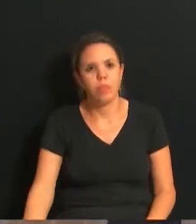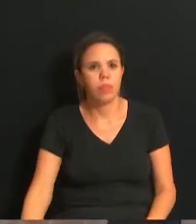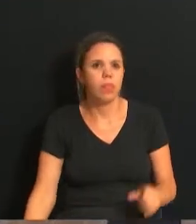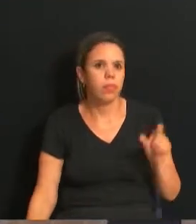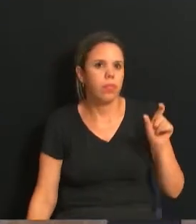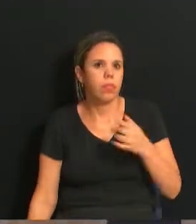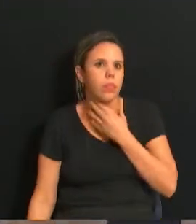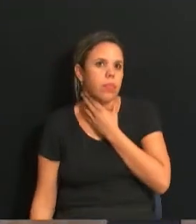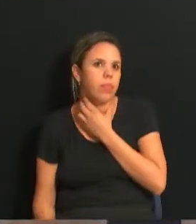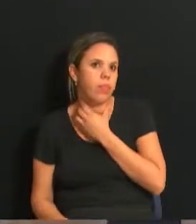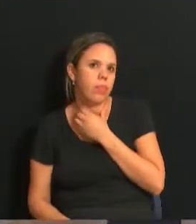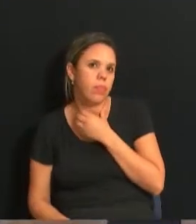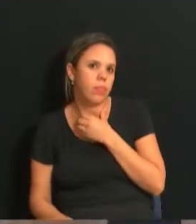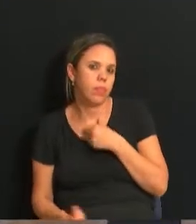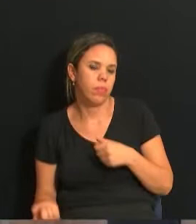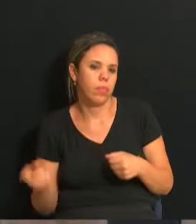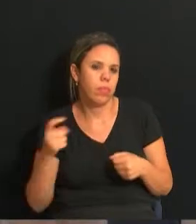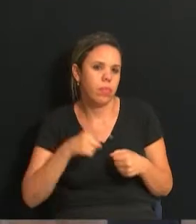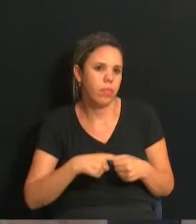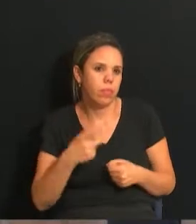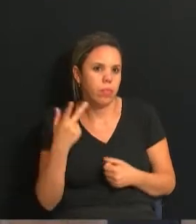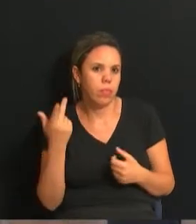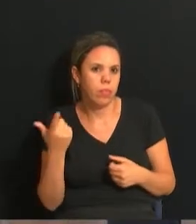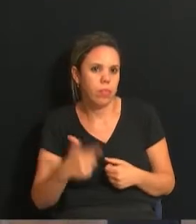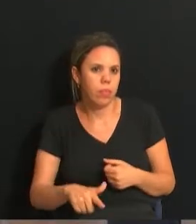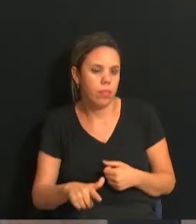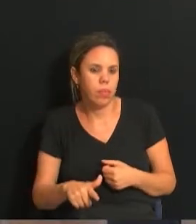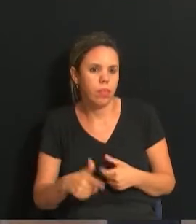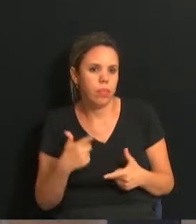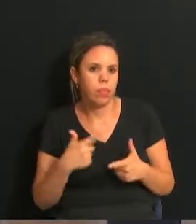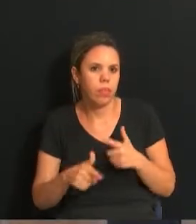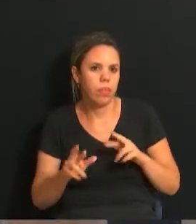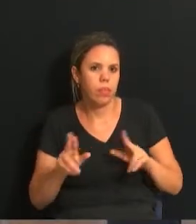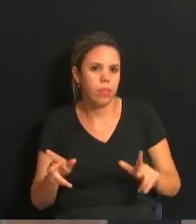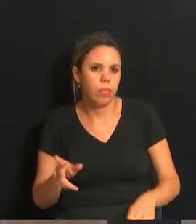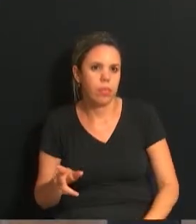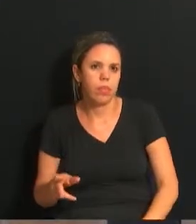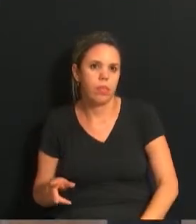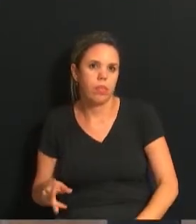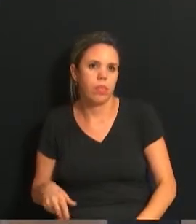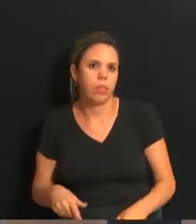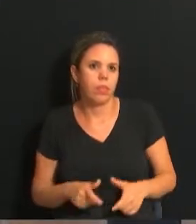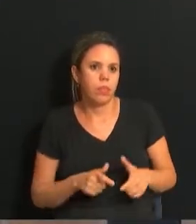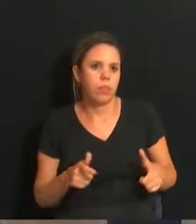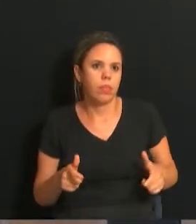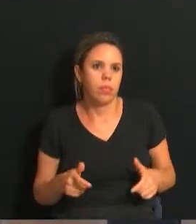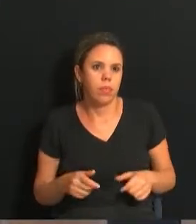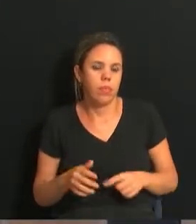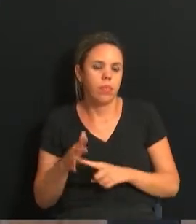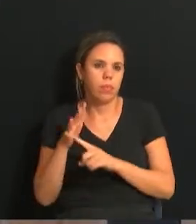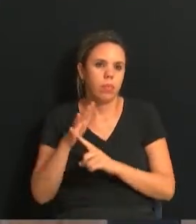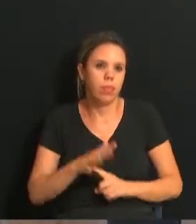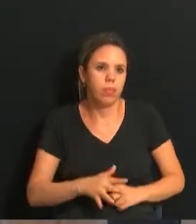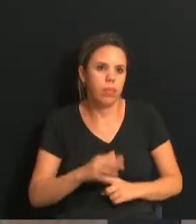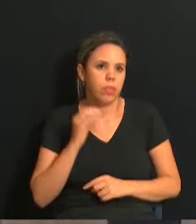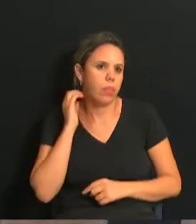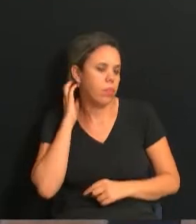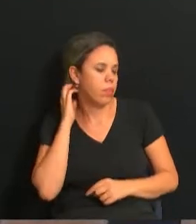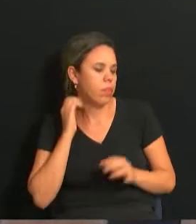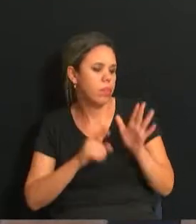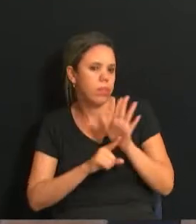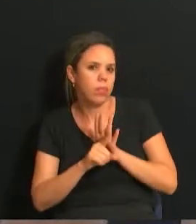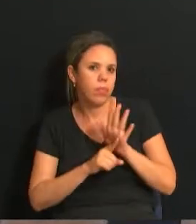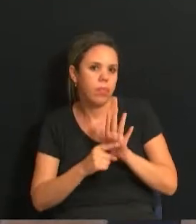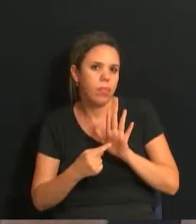mas o ciclo volta novamente numa situação de tensionamento, numa situação de agressão. Os estudos apontam